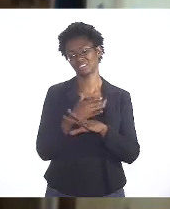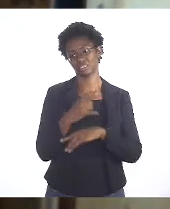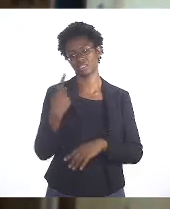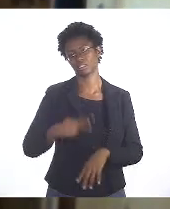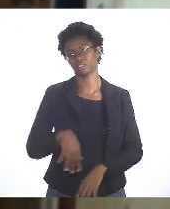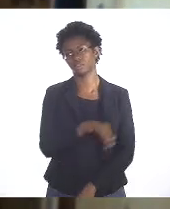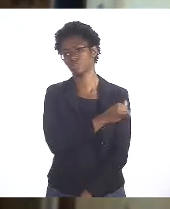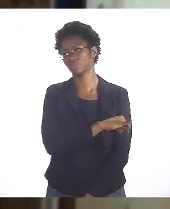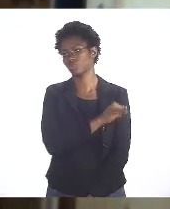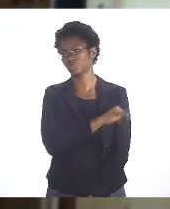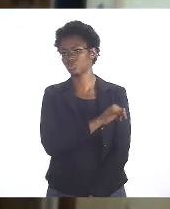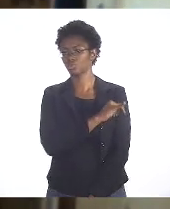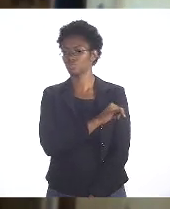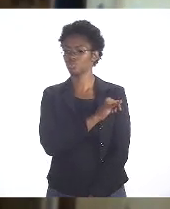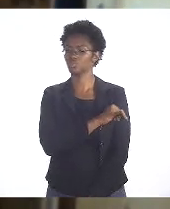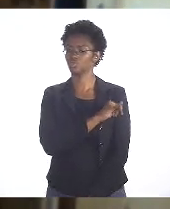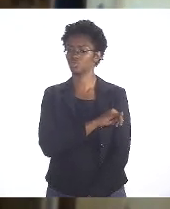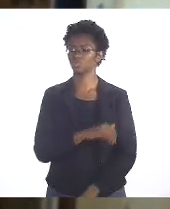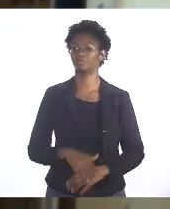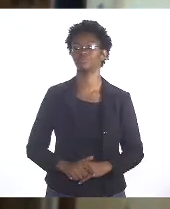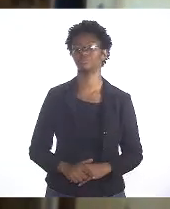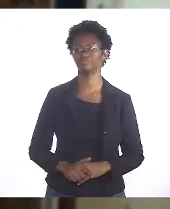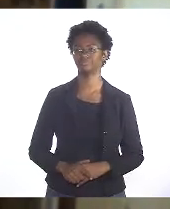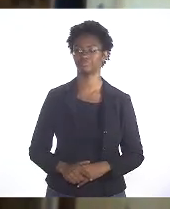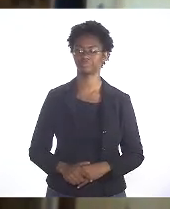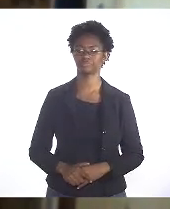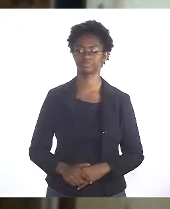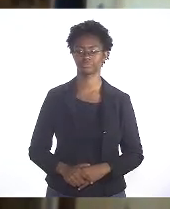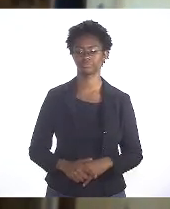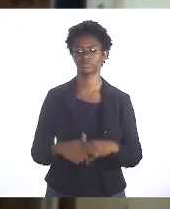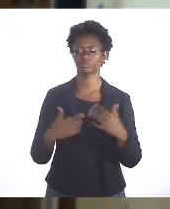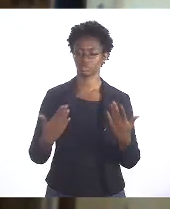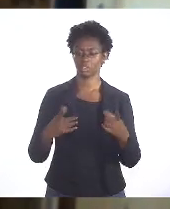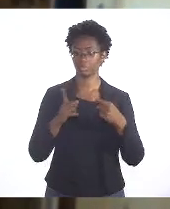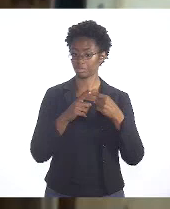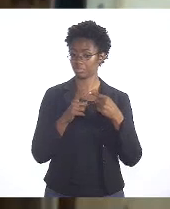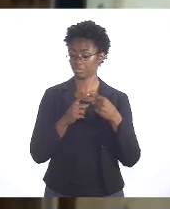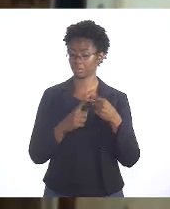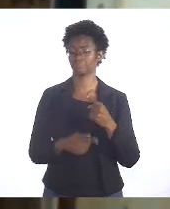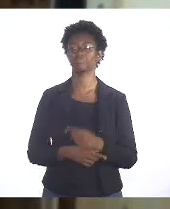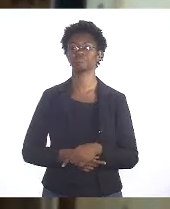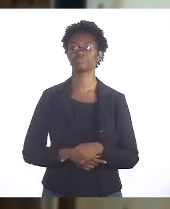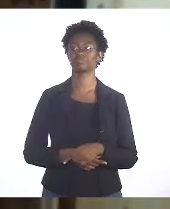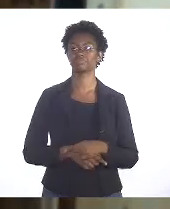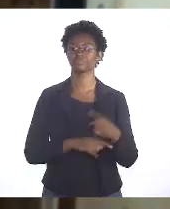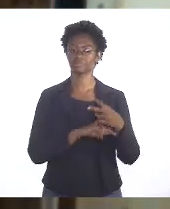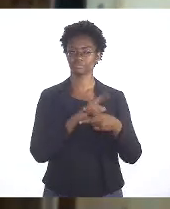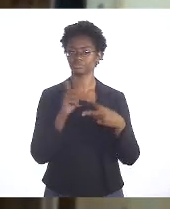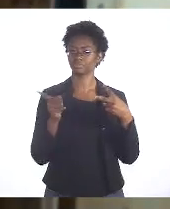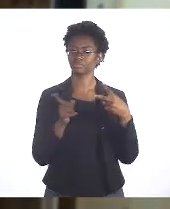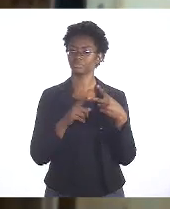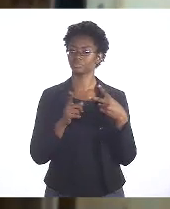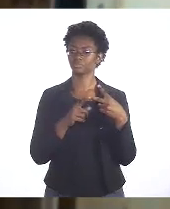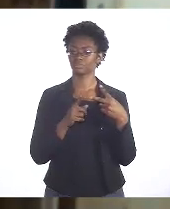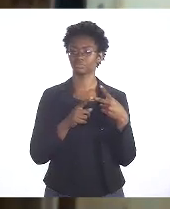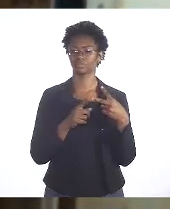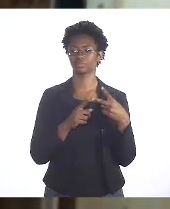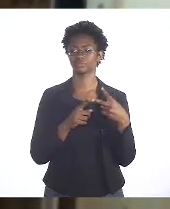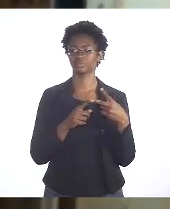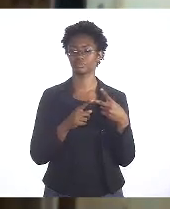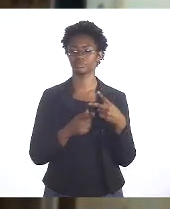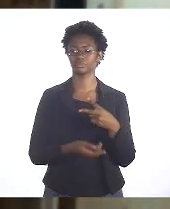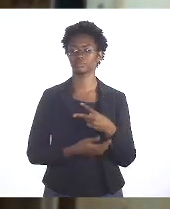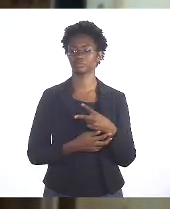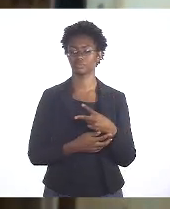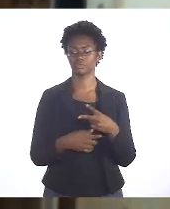referi somente à da capital. Então, este é o primeiro ponto. O segundo ponto,